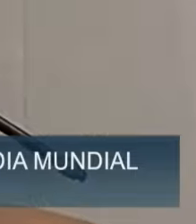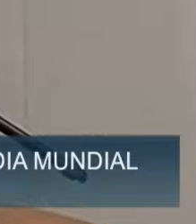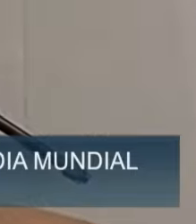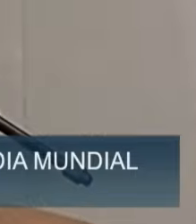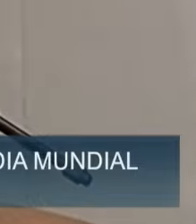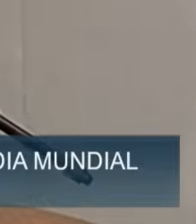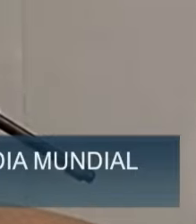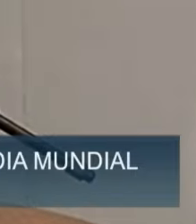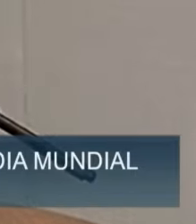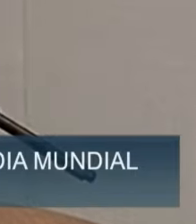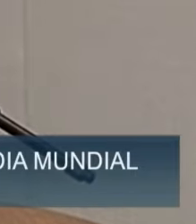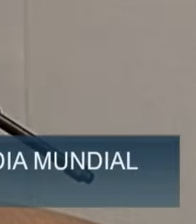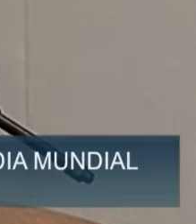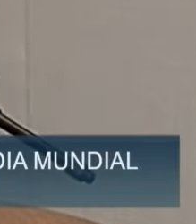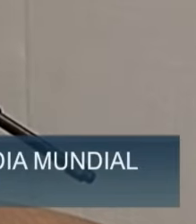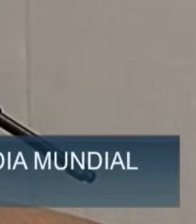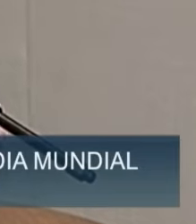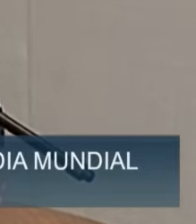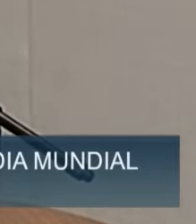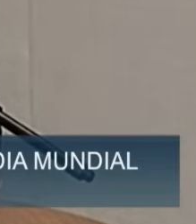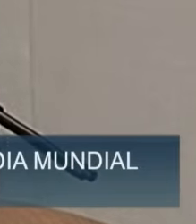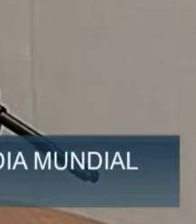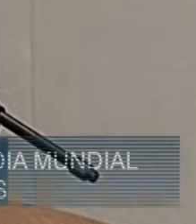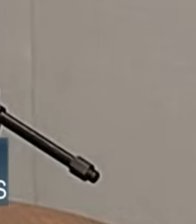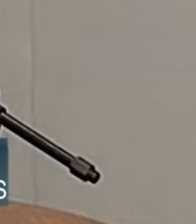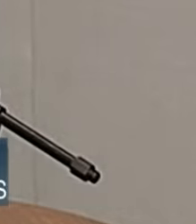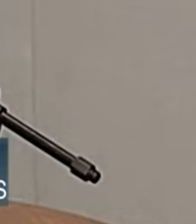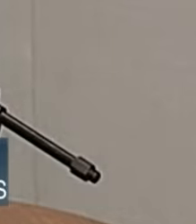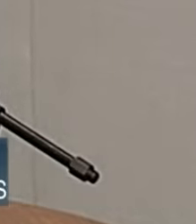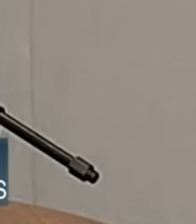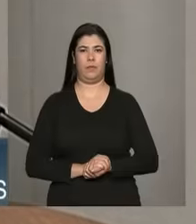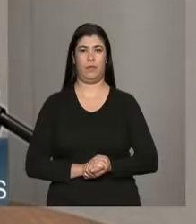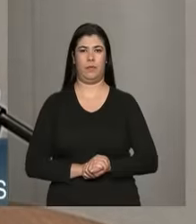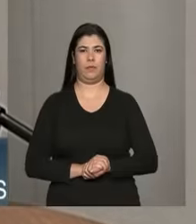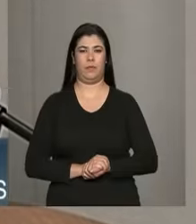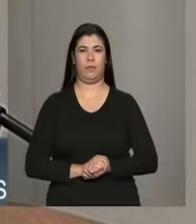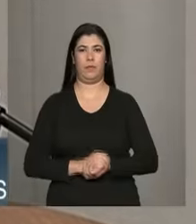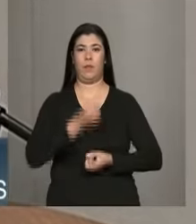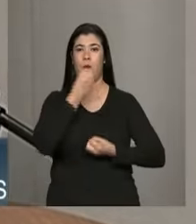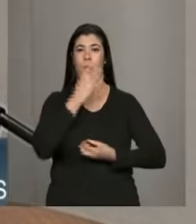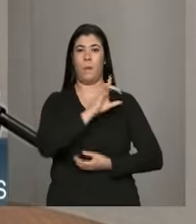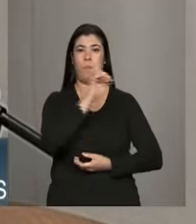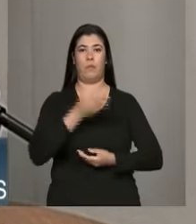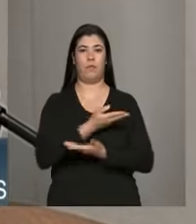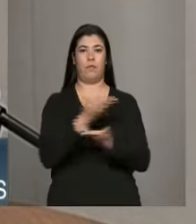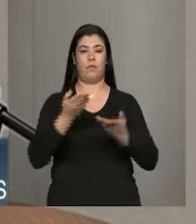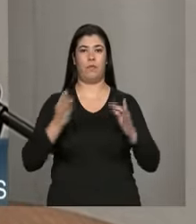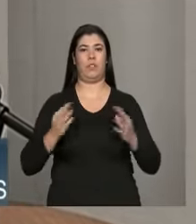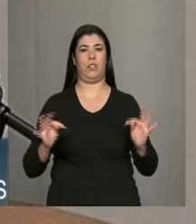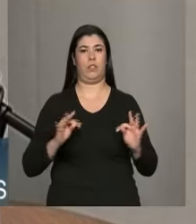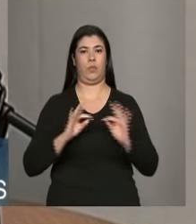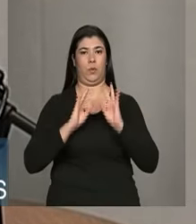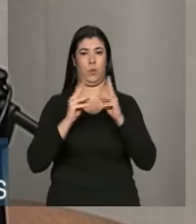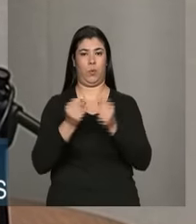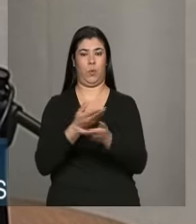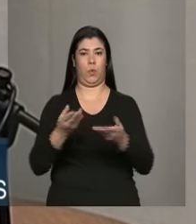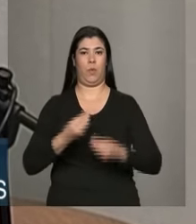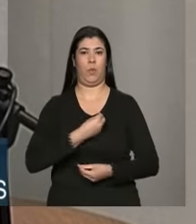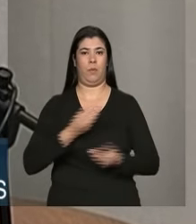muito bom dia a todos e todas aqui presentes queria saudá-los e saudá